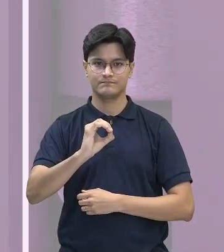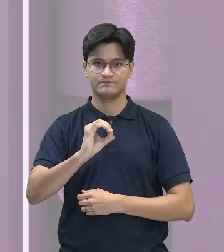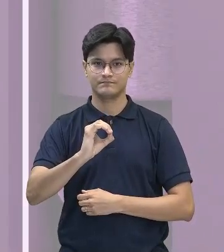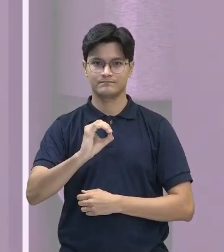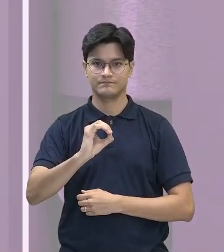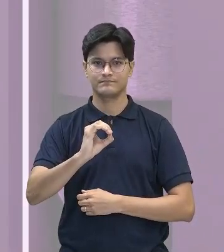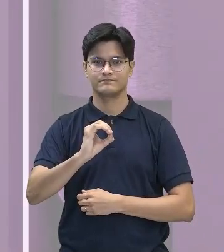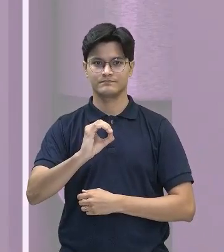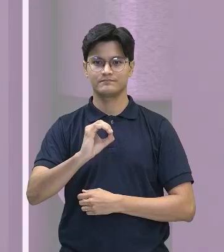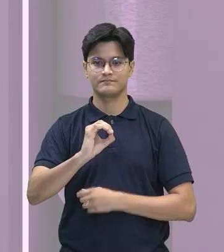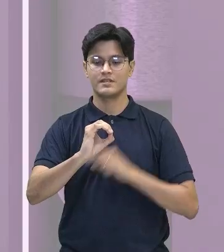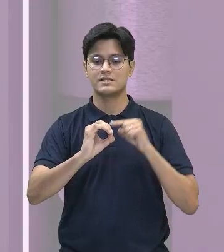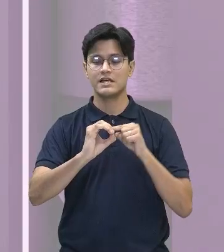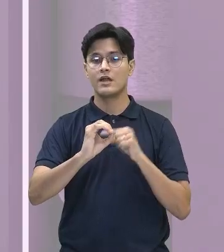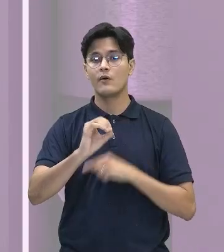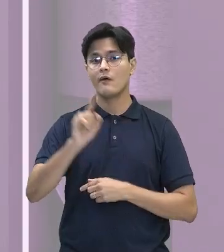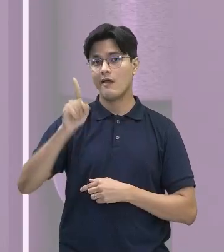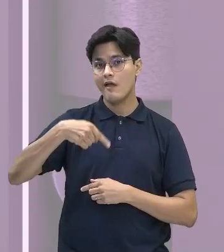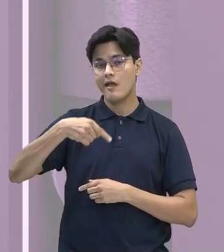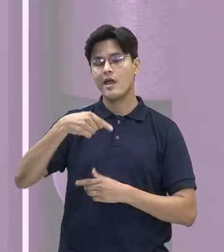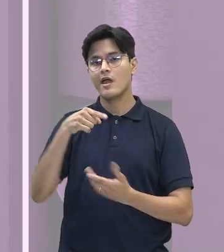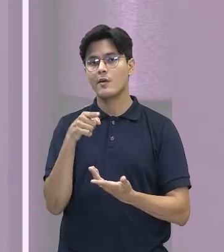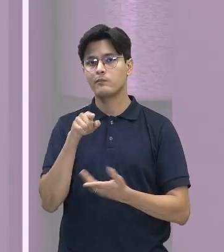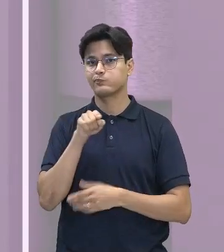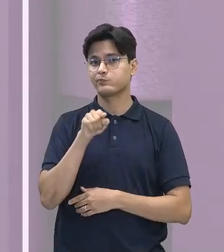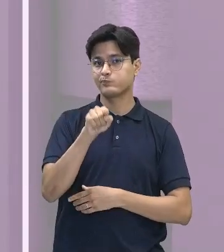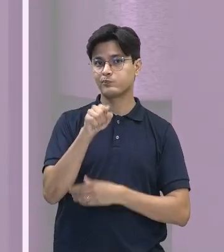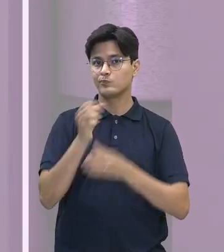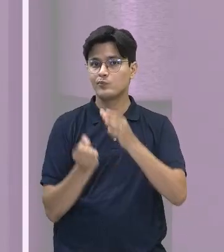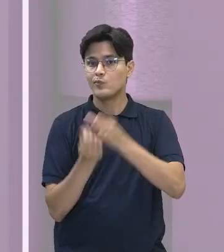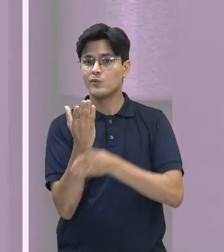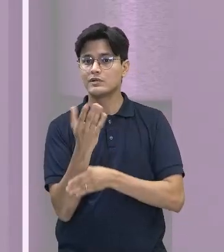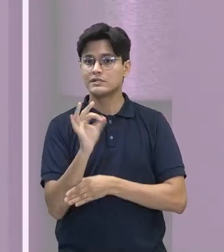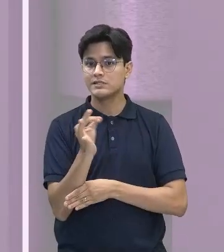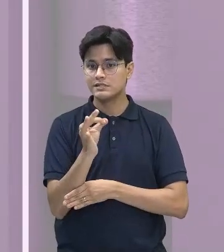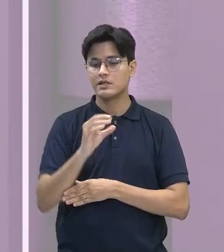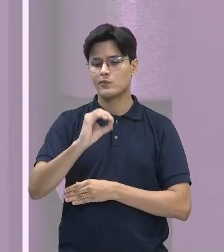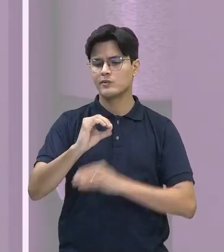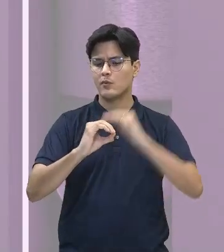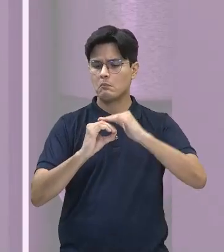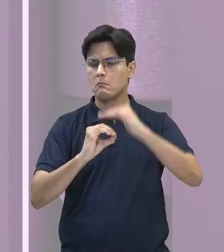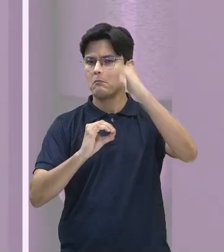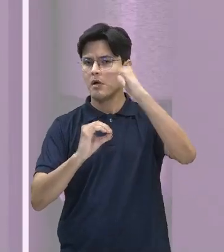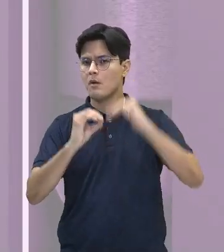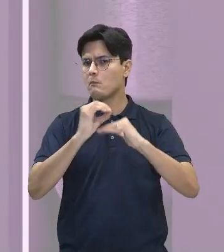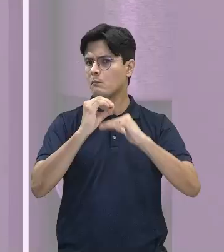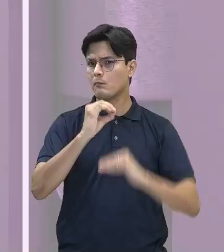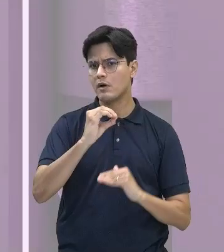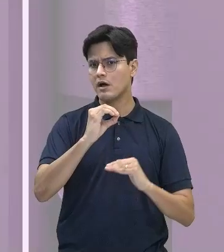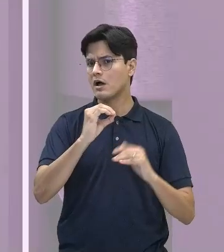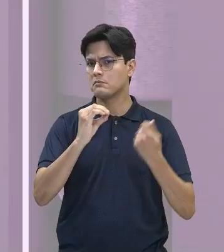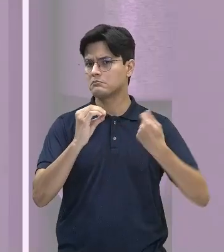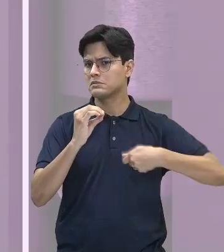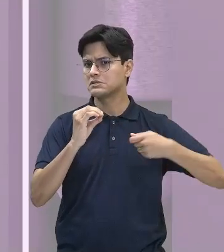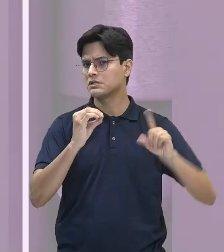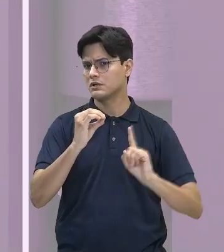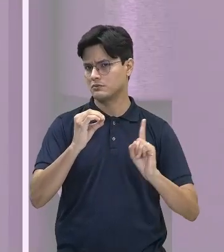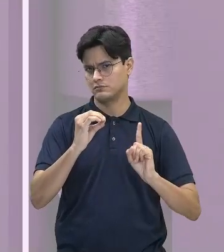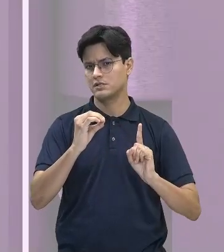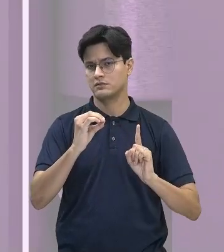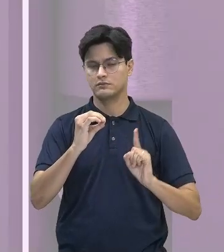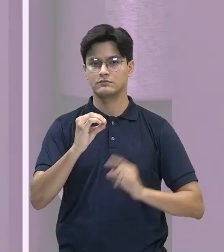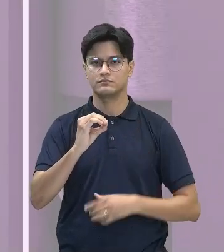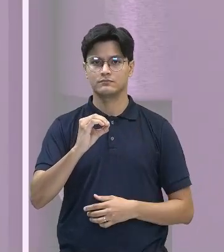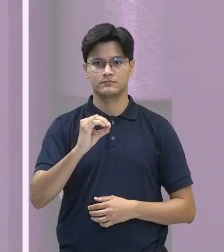y, né, no segundo valor, então você não vai nem subir e muito menos descer com a sua bolinha ou com